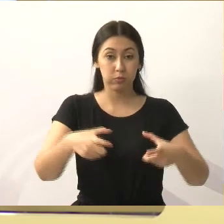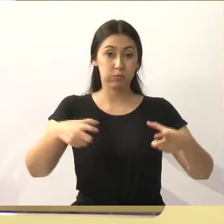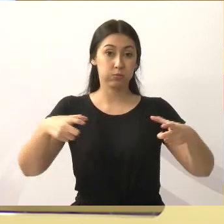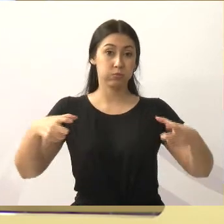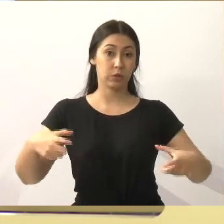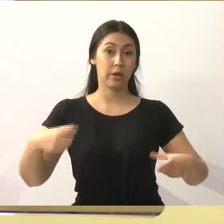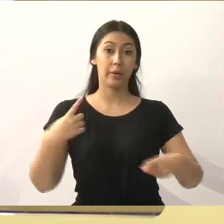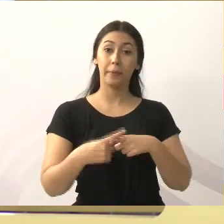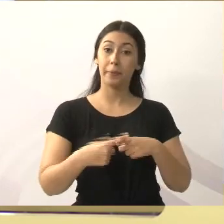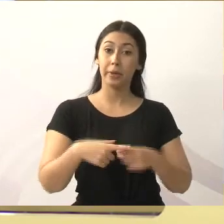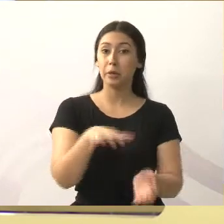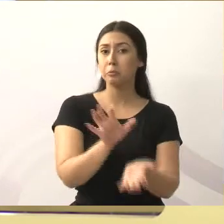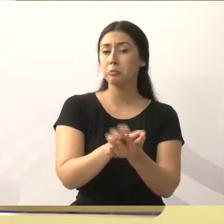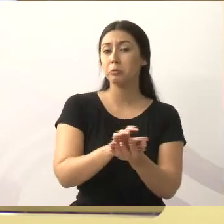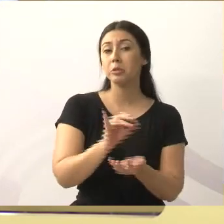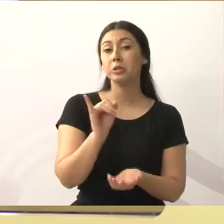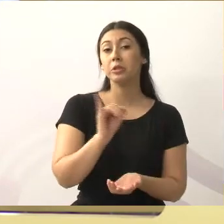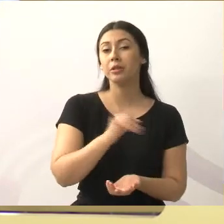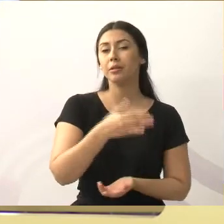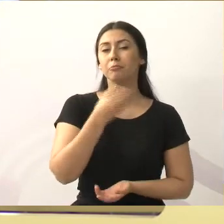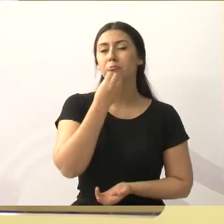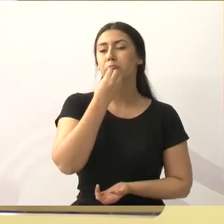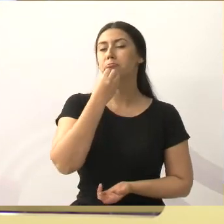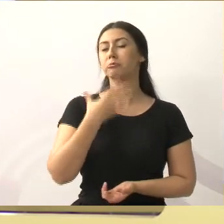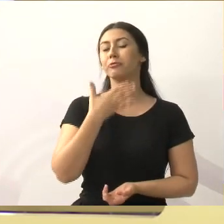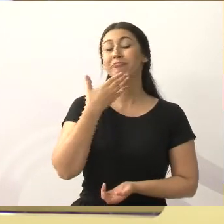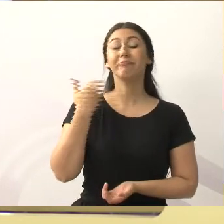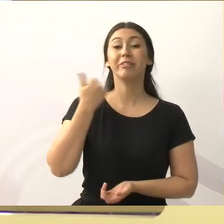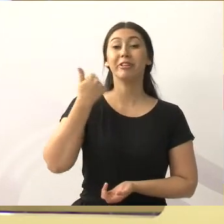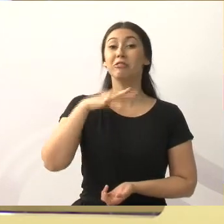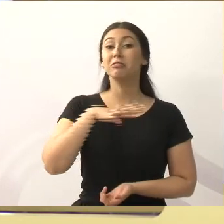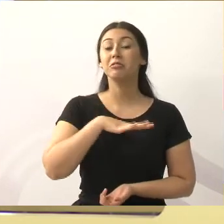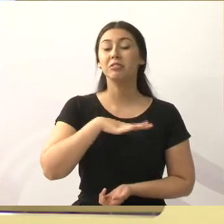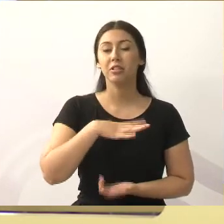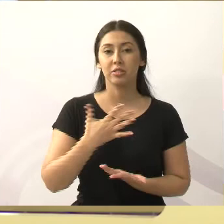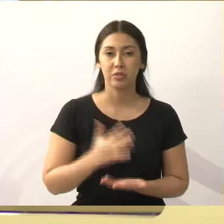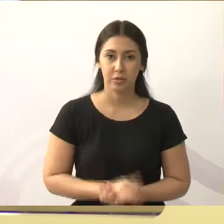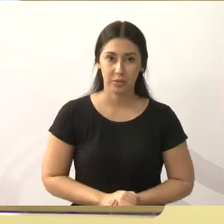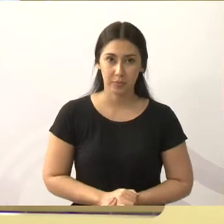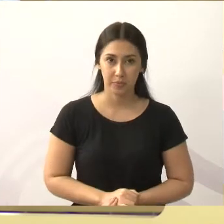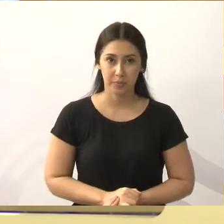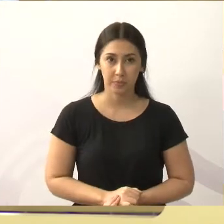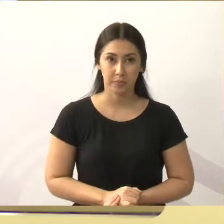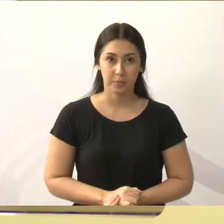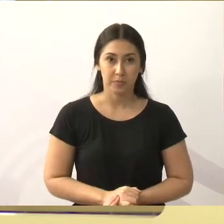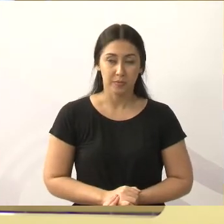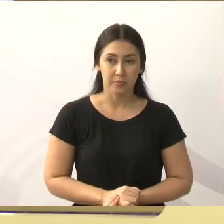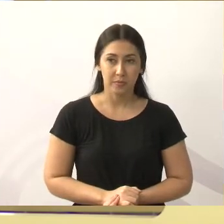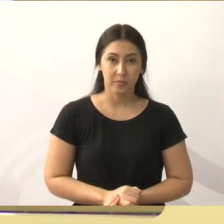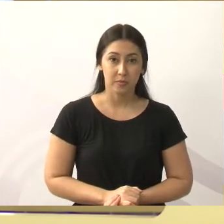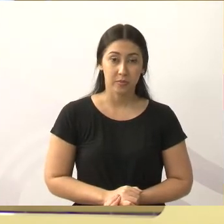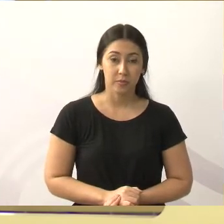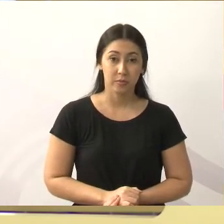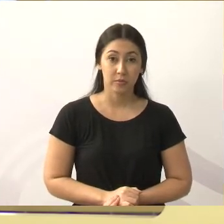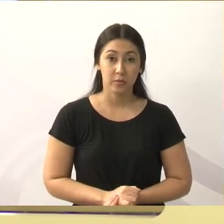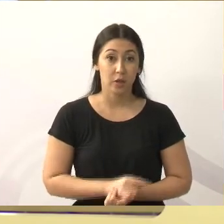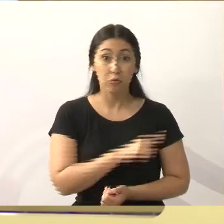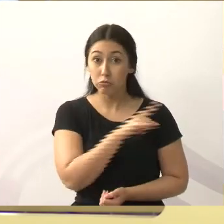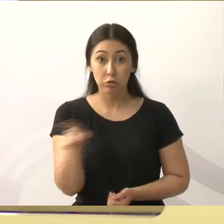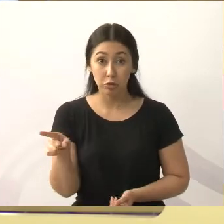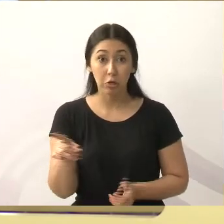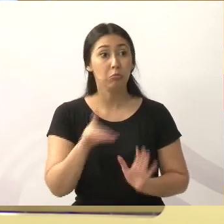melhor cidade do Vale do Paraíba. Se não tinha saído daqui, que você tem direito de ir e